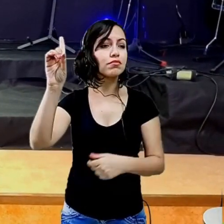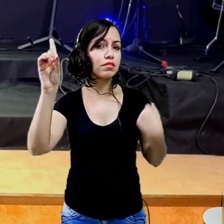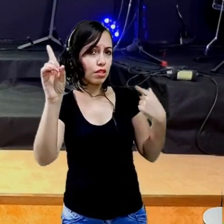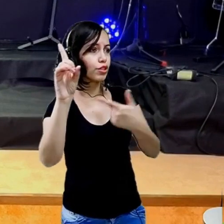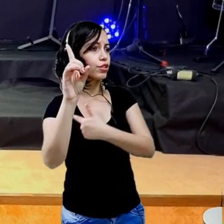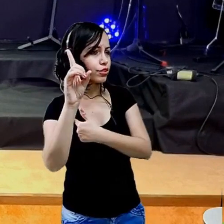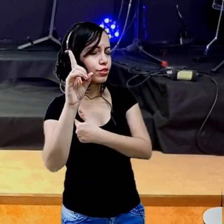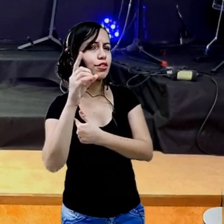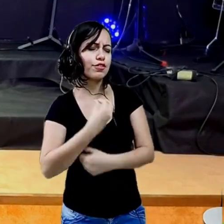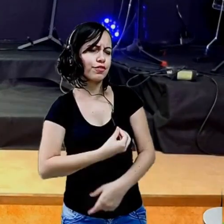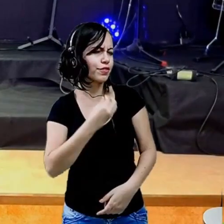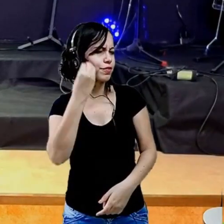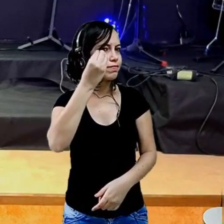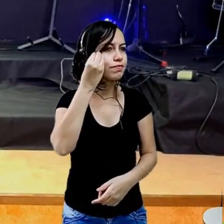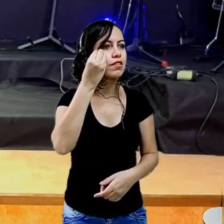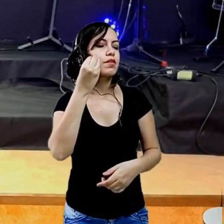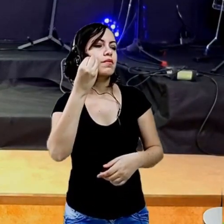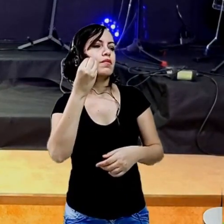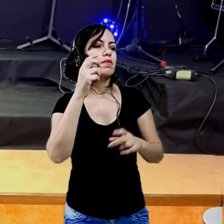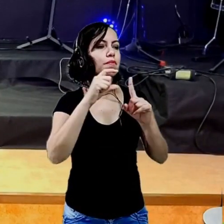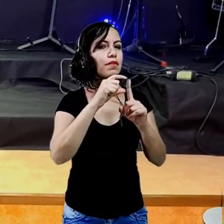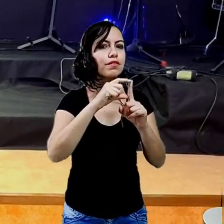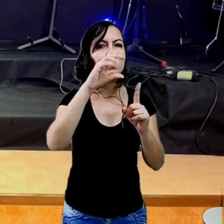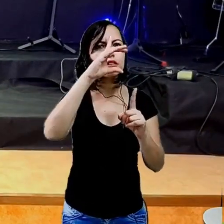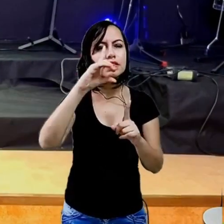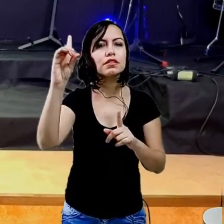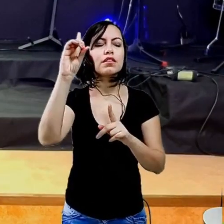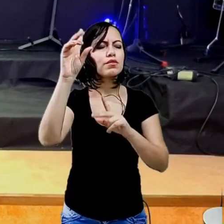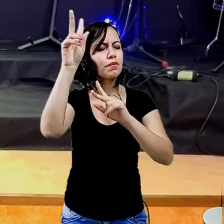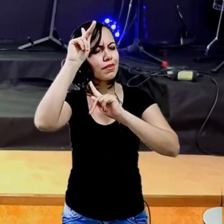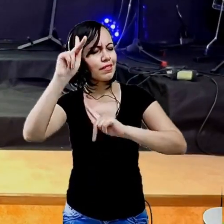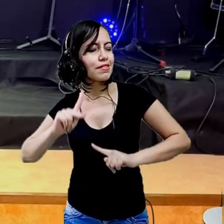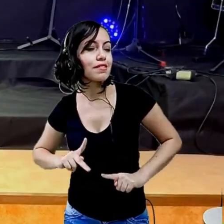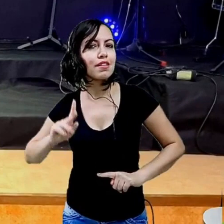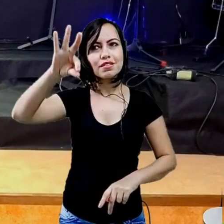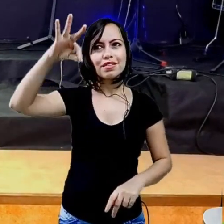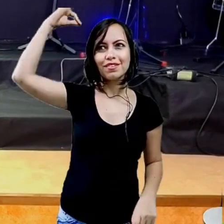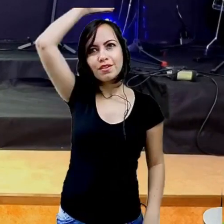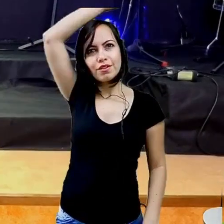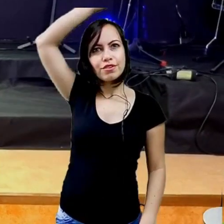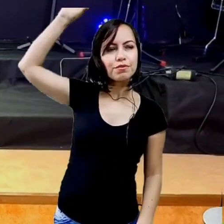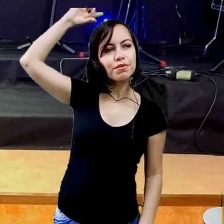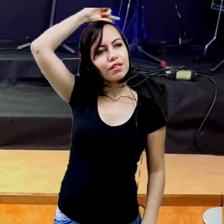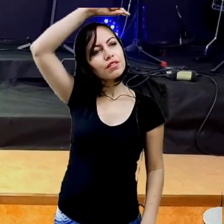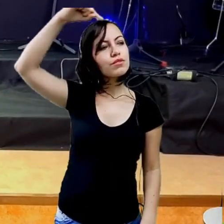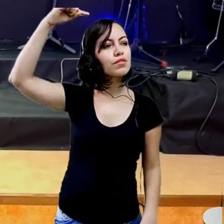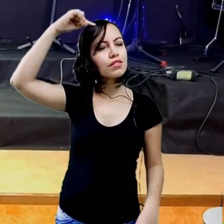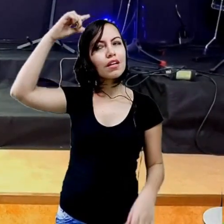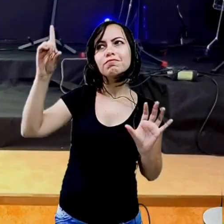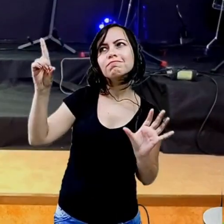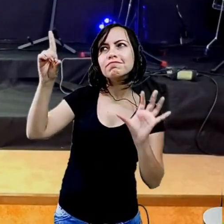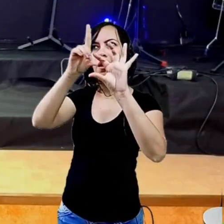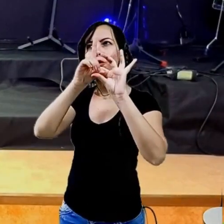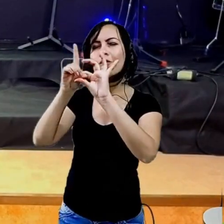da palavra de Deus, da presença de Jesus, da presença do Espírito Santo, da comunhão da família,